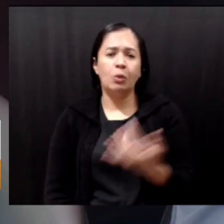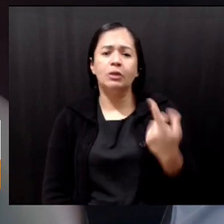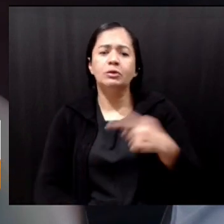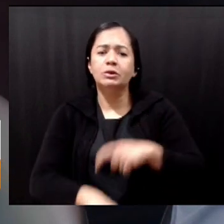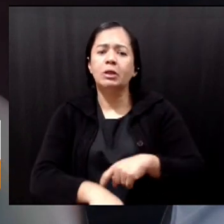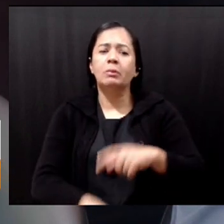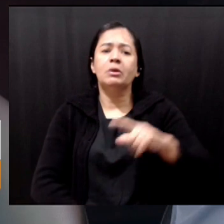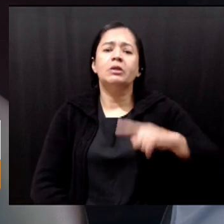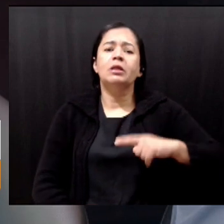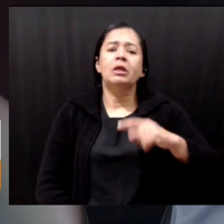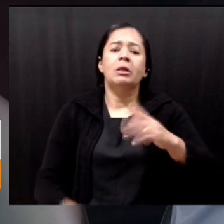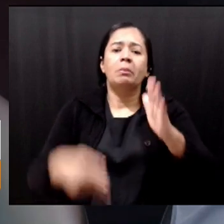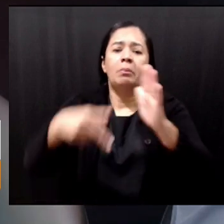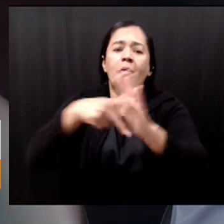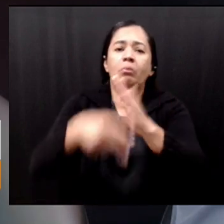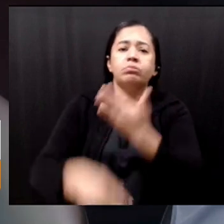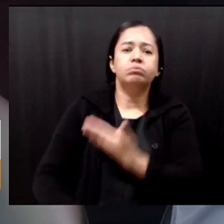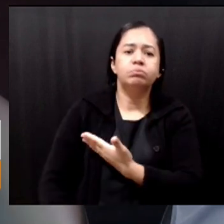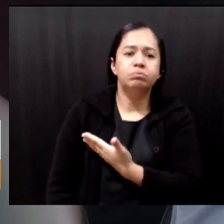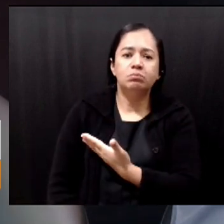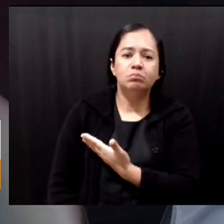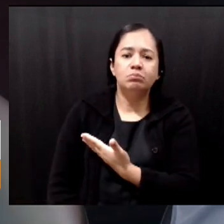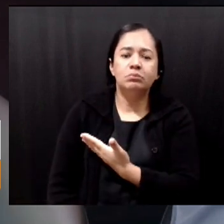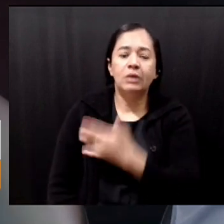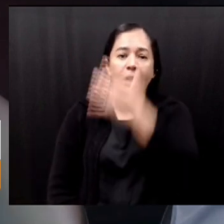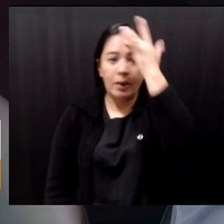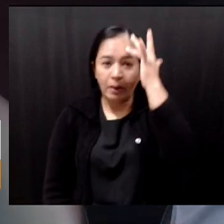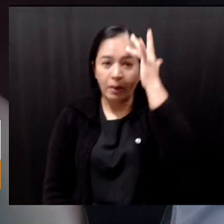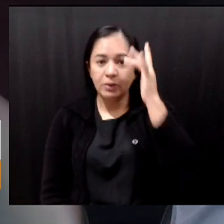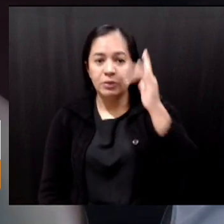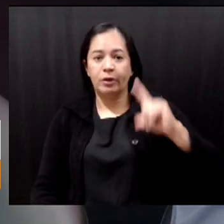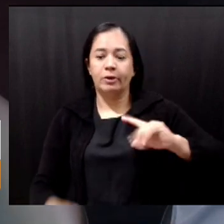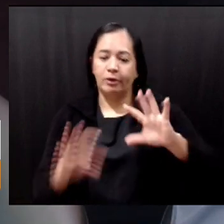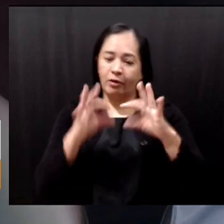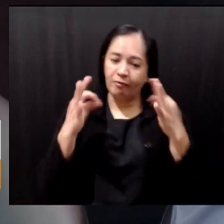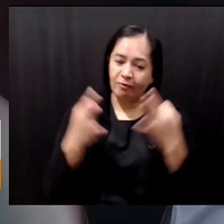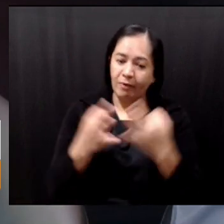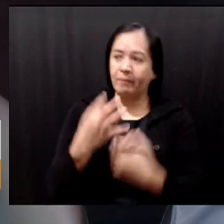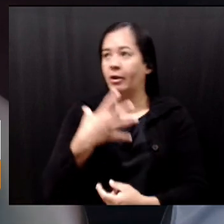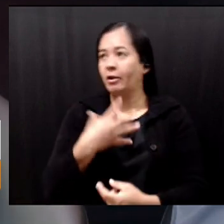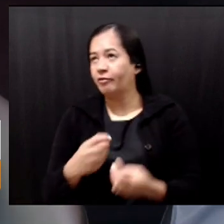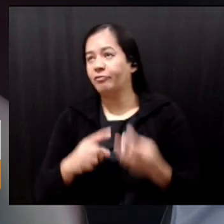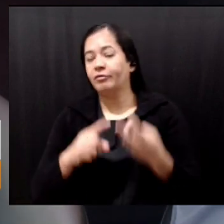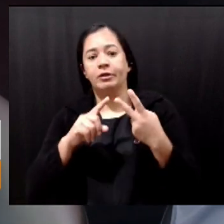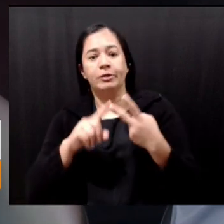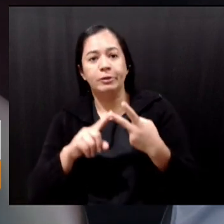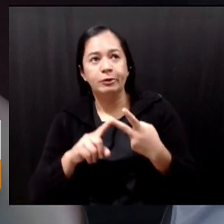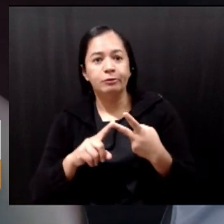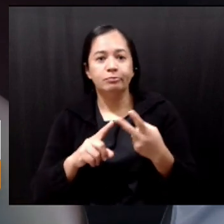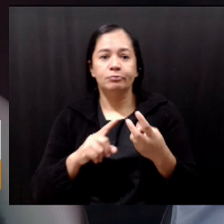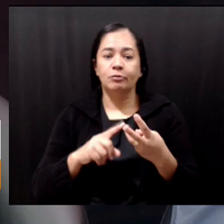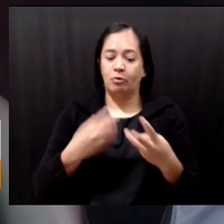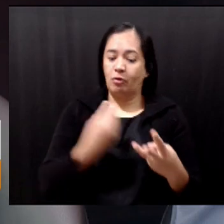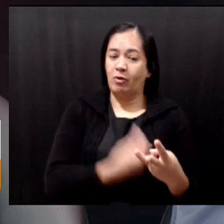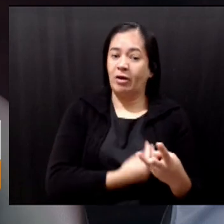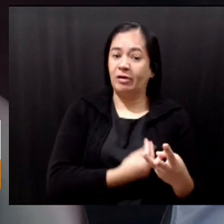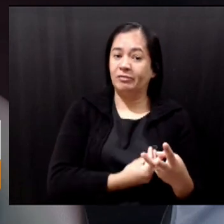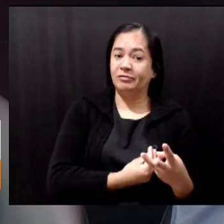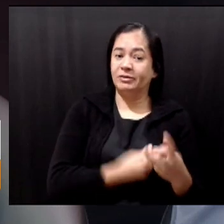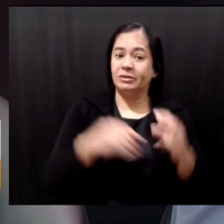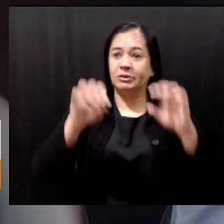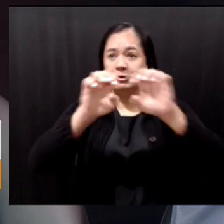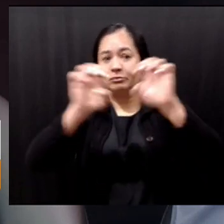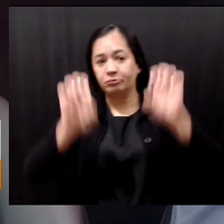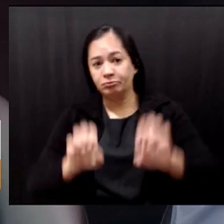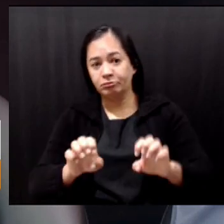né? Então um sujeito que tem família, que tem filhos, que de repente tem uma vida um tanto quanto estruturada, contas, né,